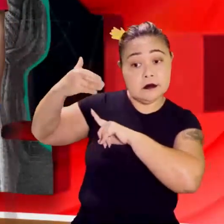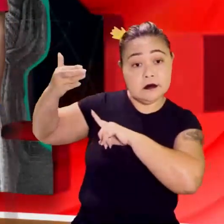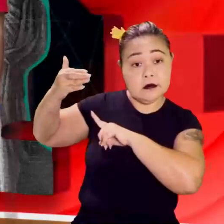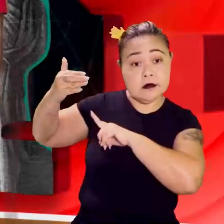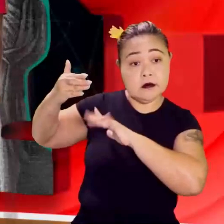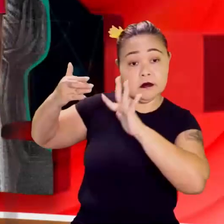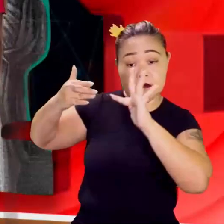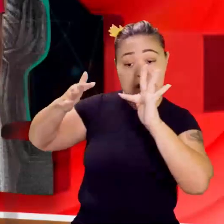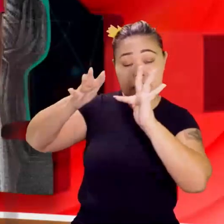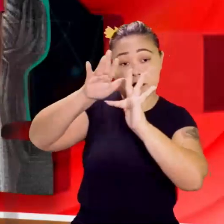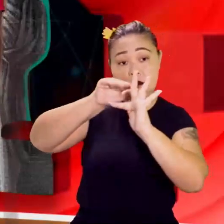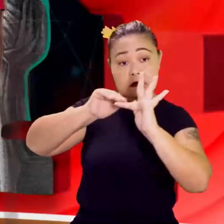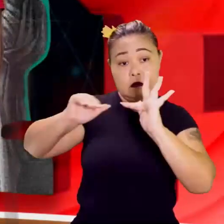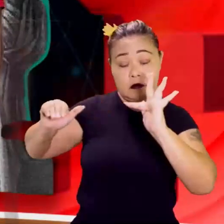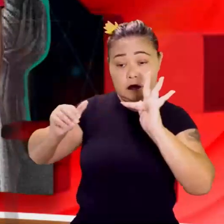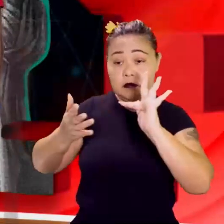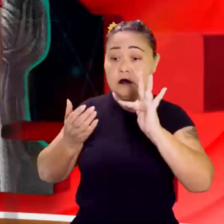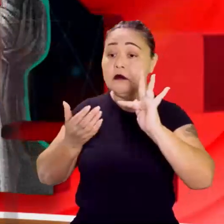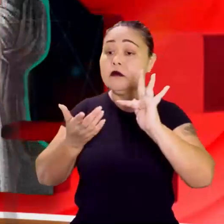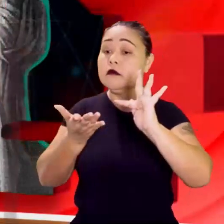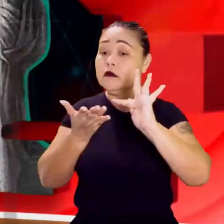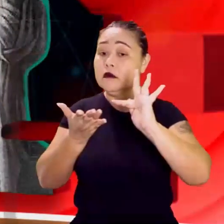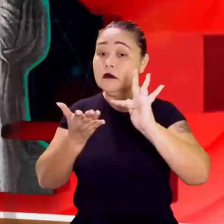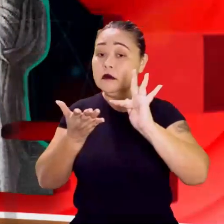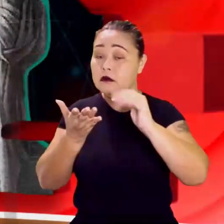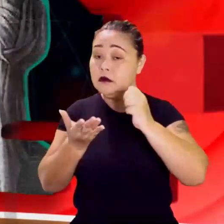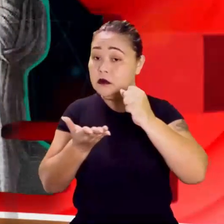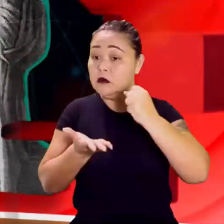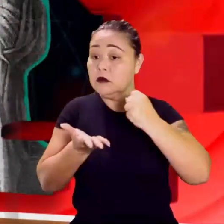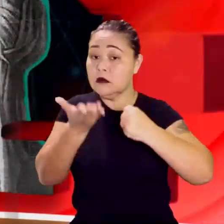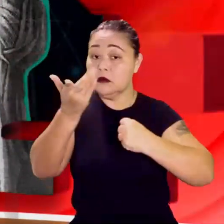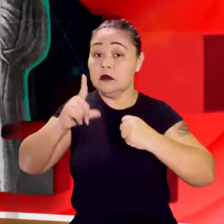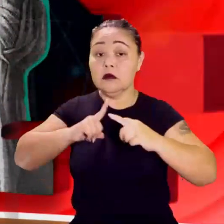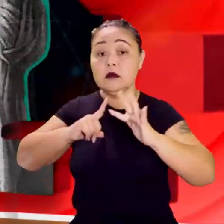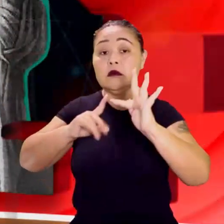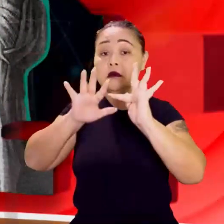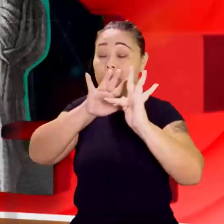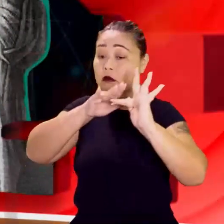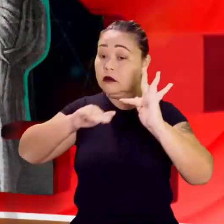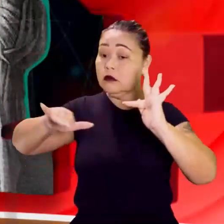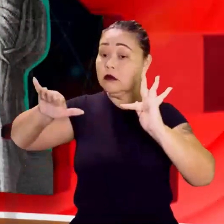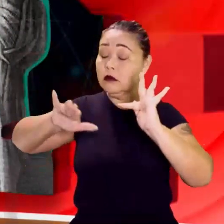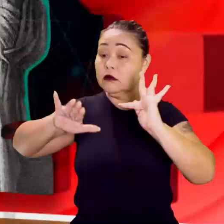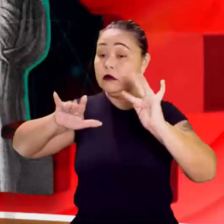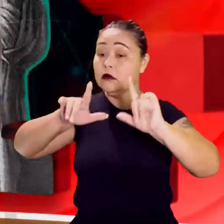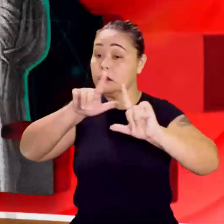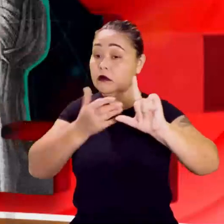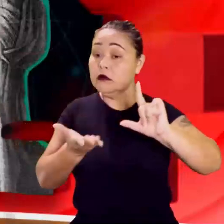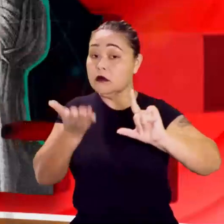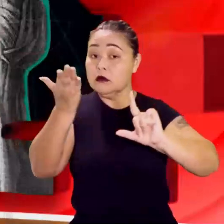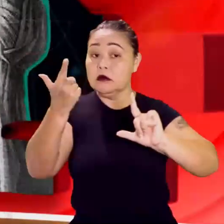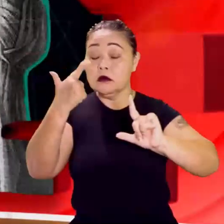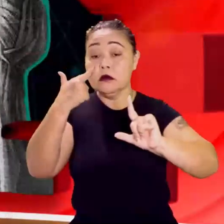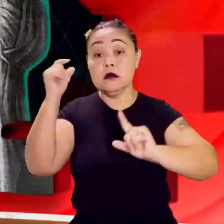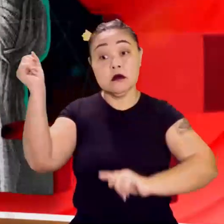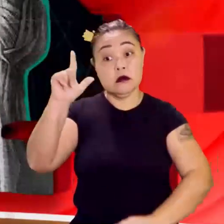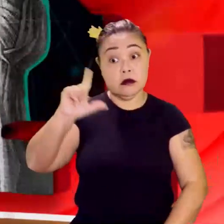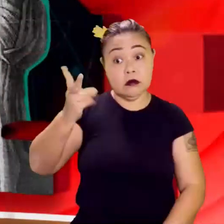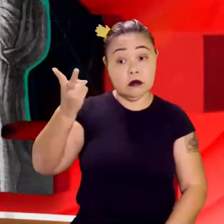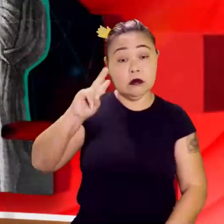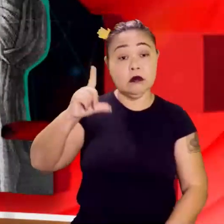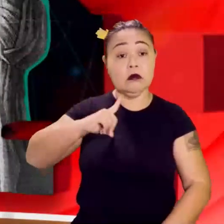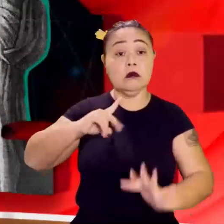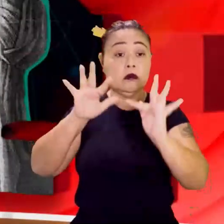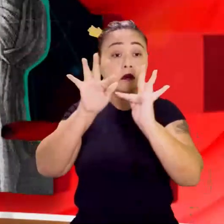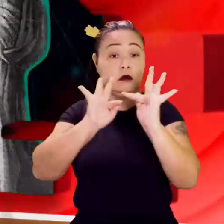nós temos o exponencial, que vai a curva, e aqui a logarítmica. Né? No azul tem os dois, tá? Tem